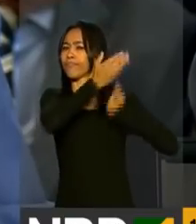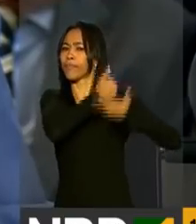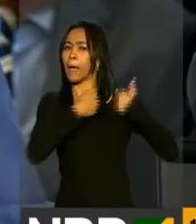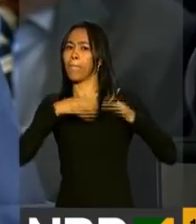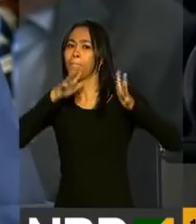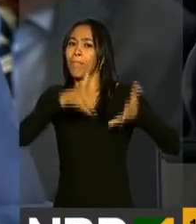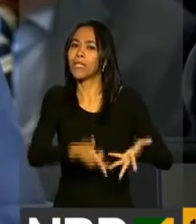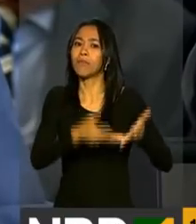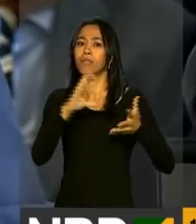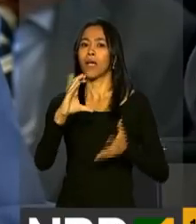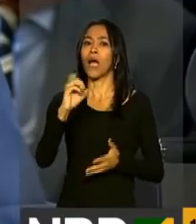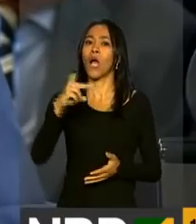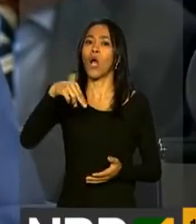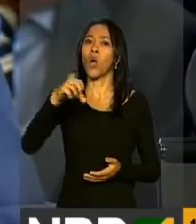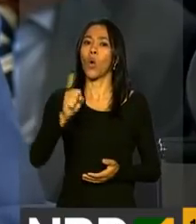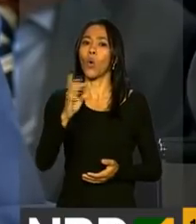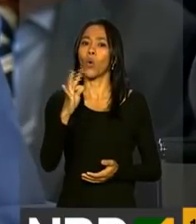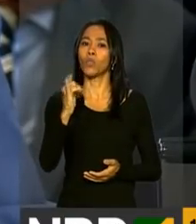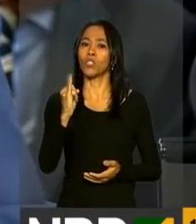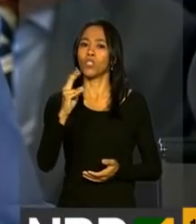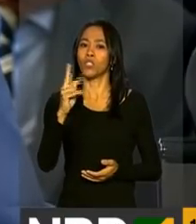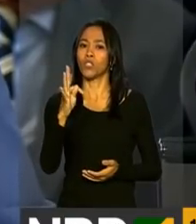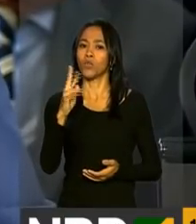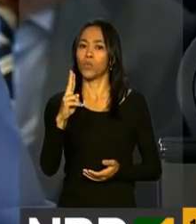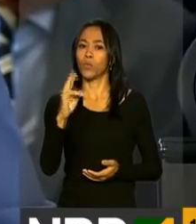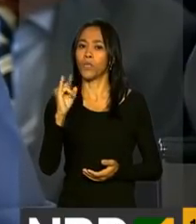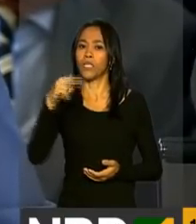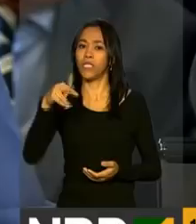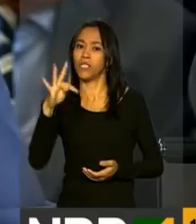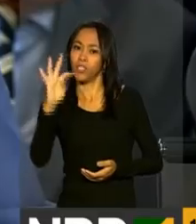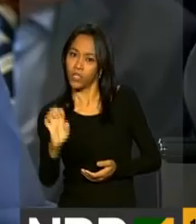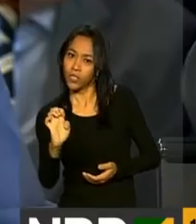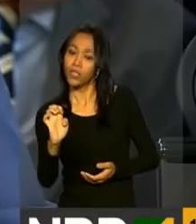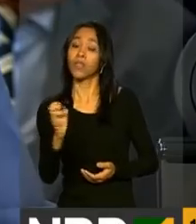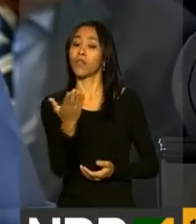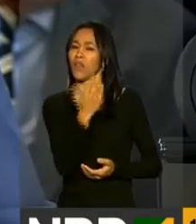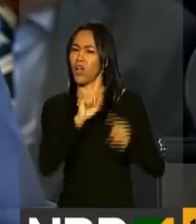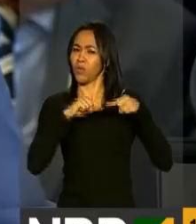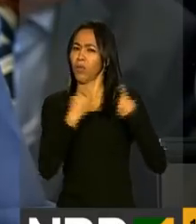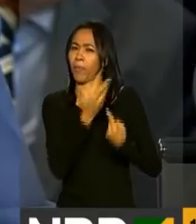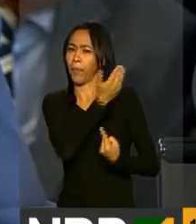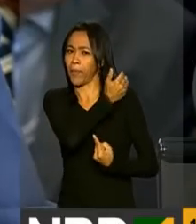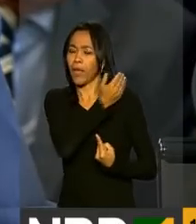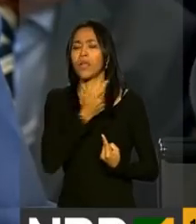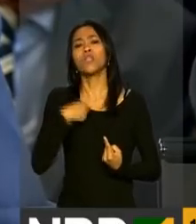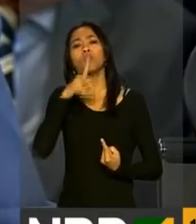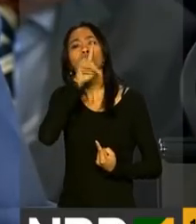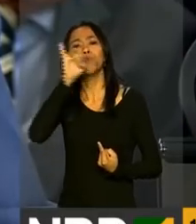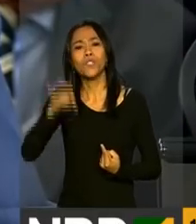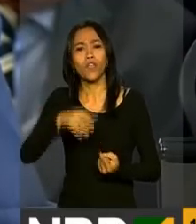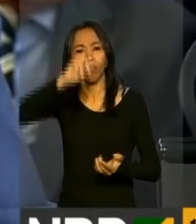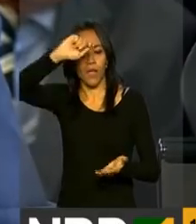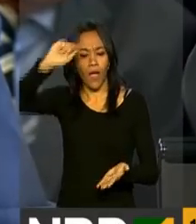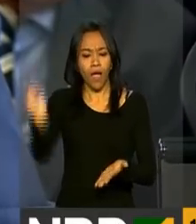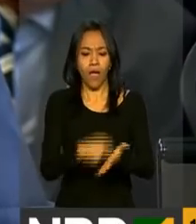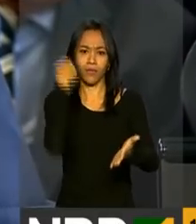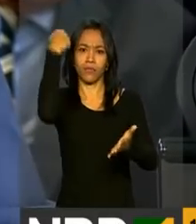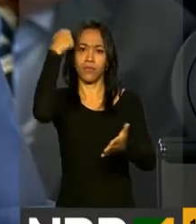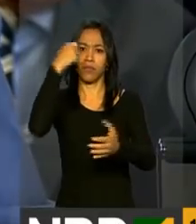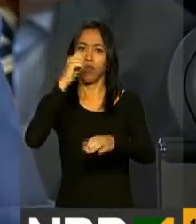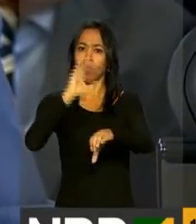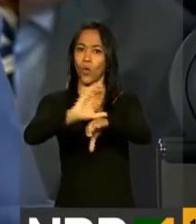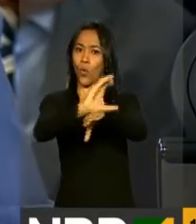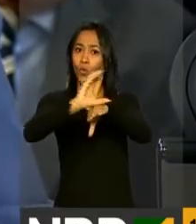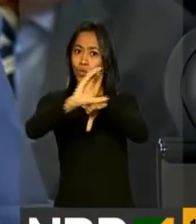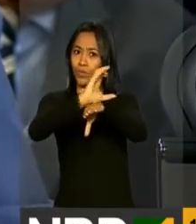foram meus colegas na constituinte federal ea primeira idéia que se tinha da constituinte era o seguinte no dia que a constituição foi promulgada o